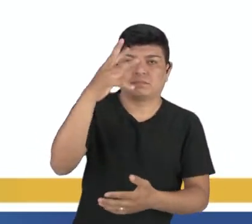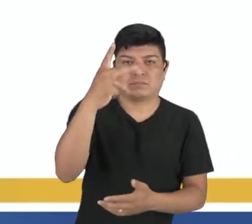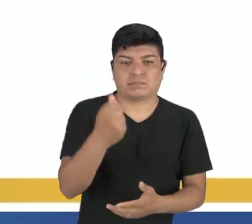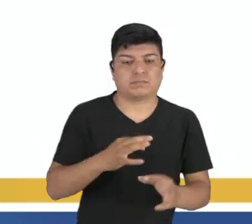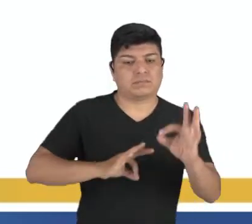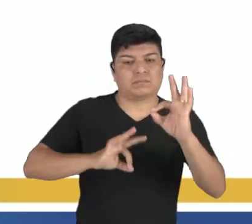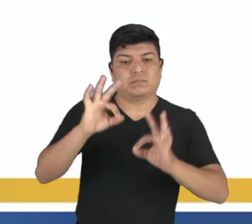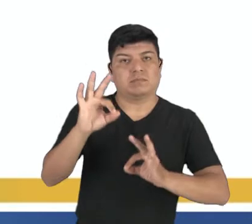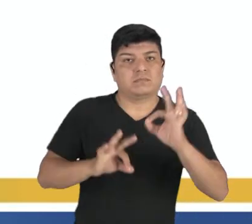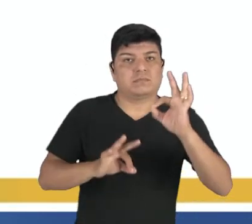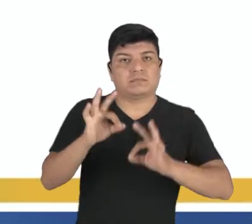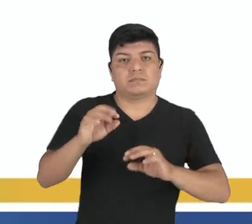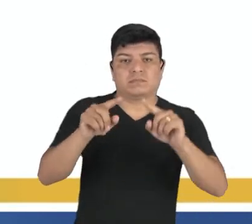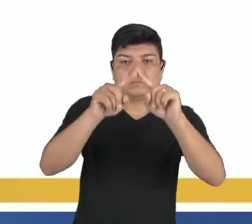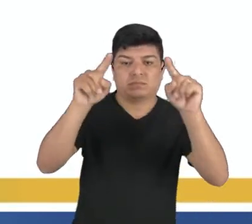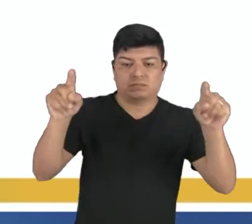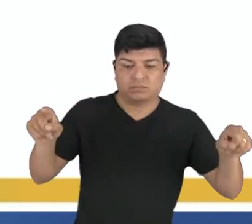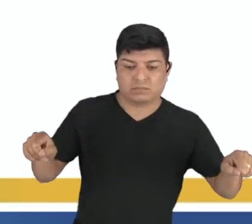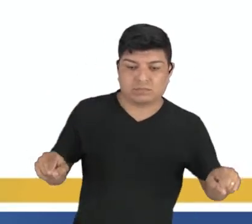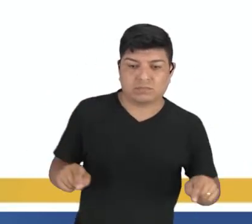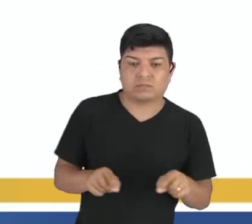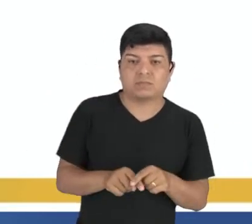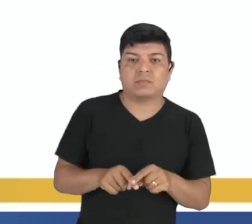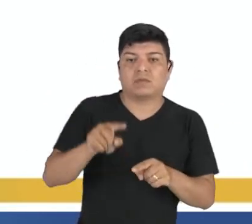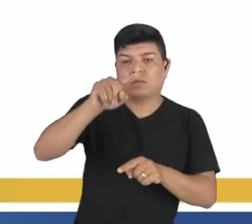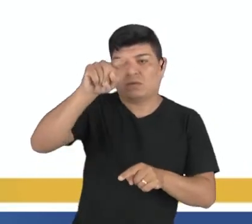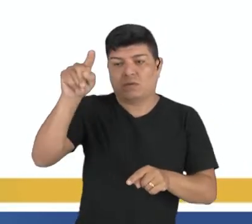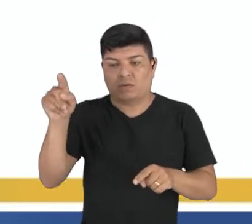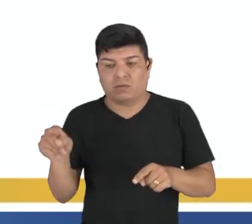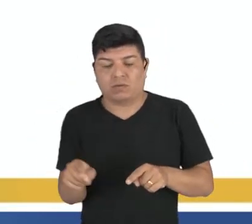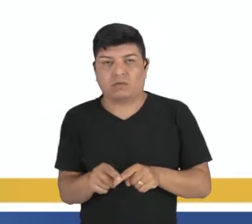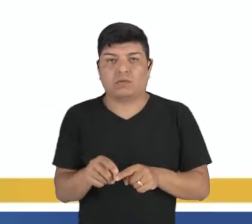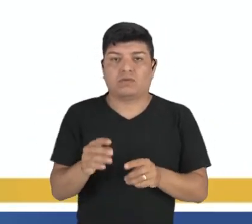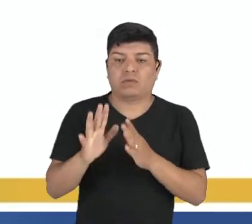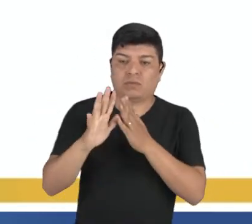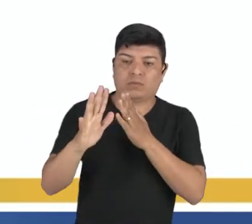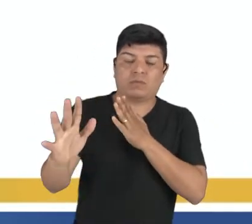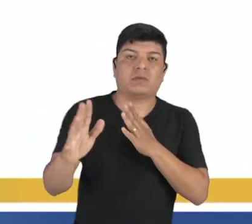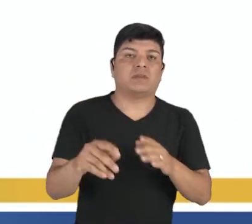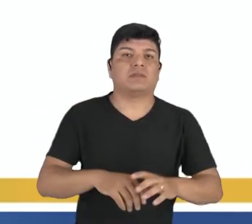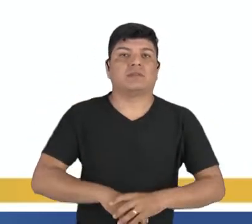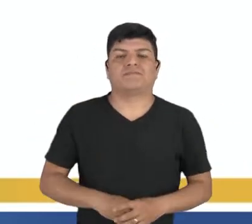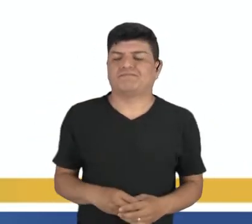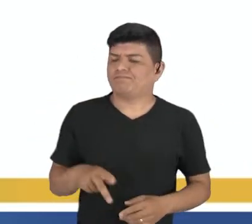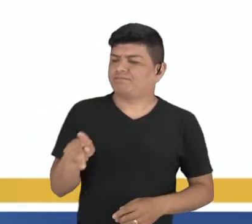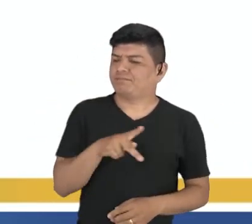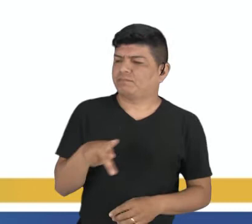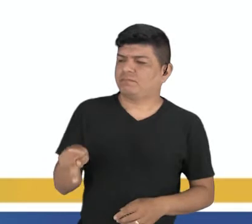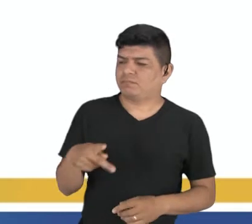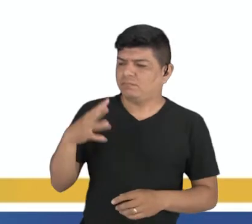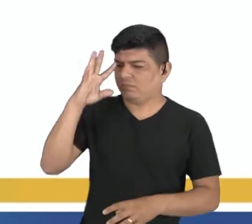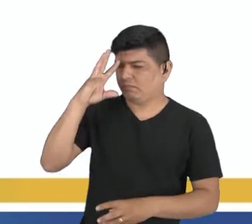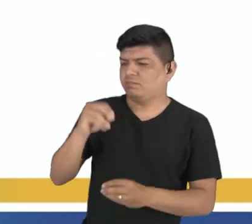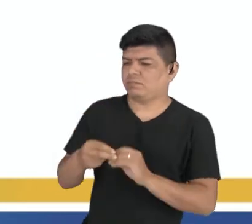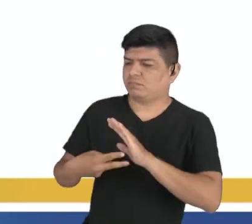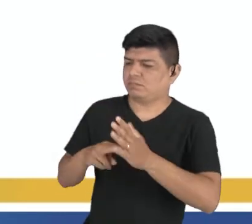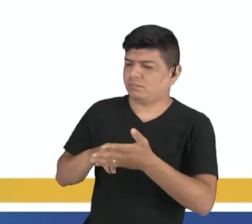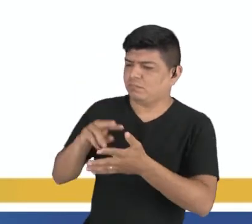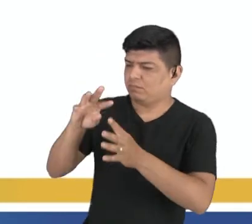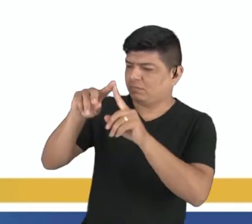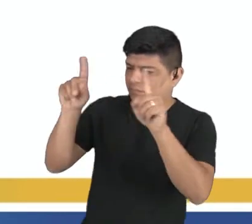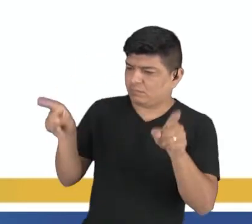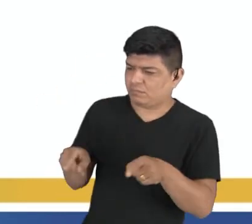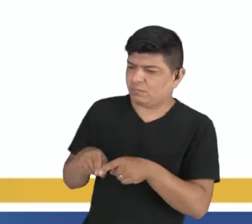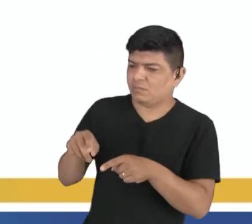são organizadas em círculos, semicírculos ou fileiras. Professor, eu sei o que é um círculo e eu sei o que é